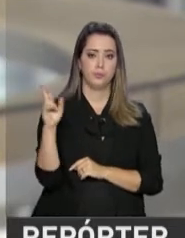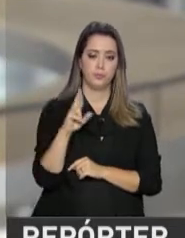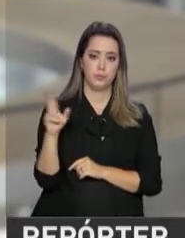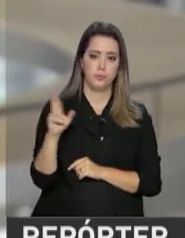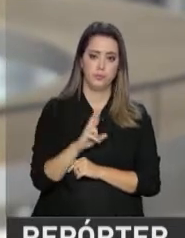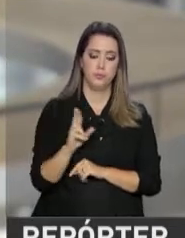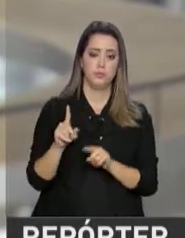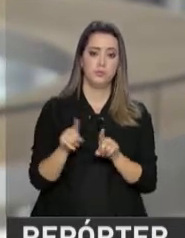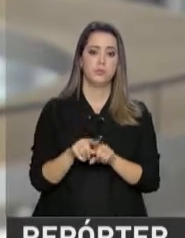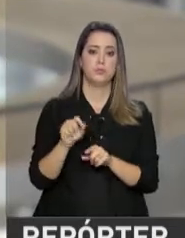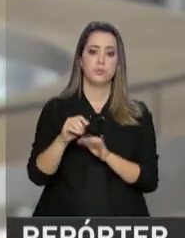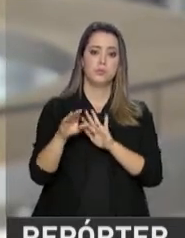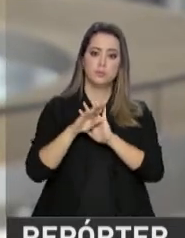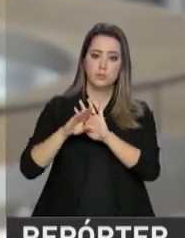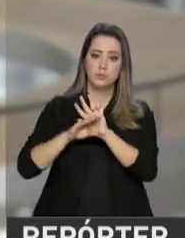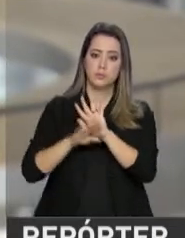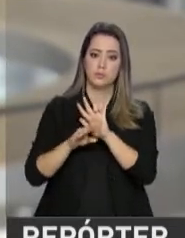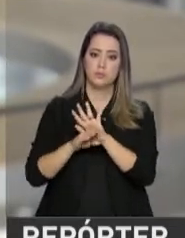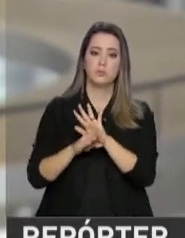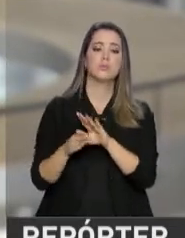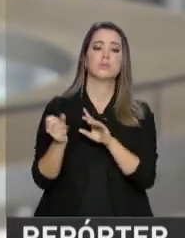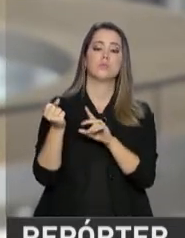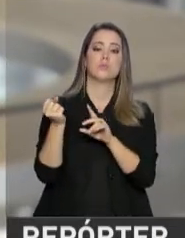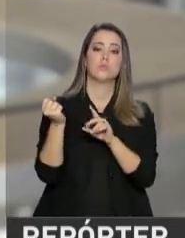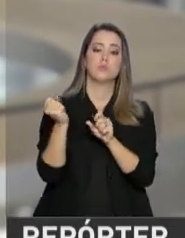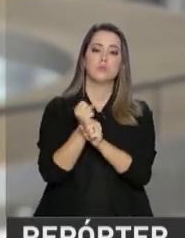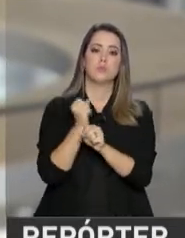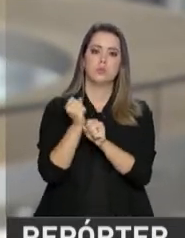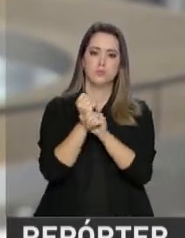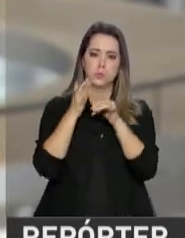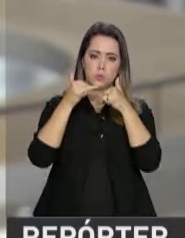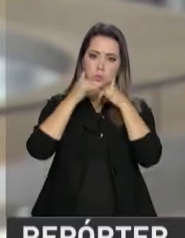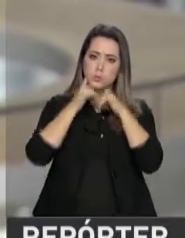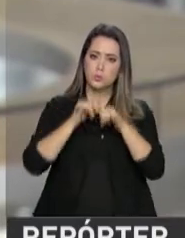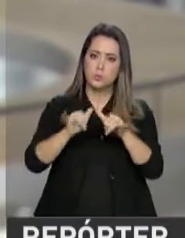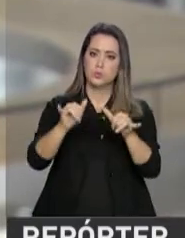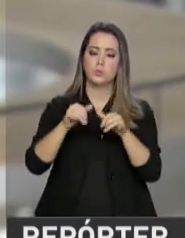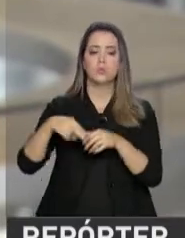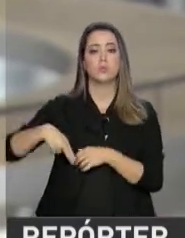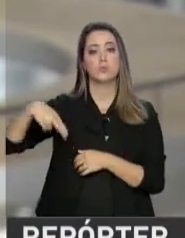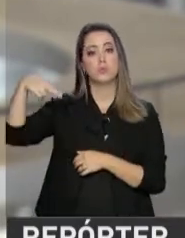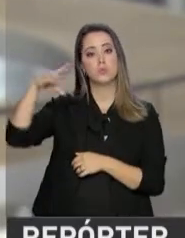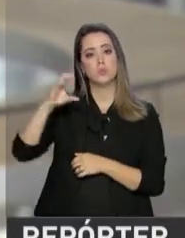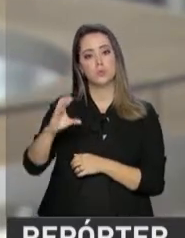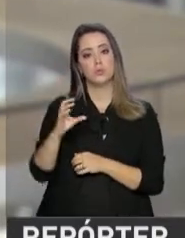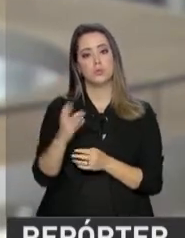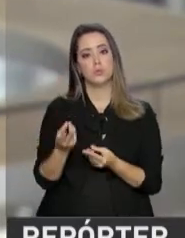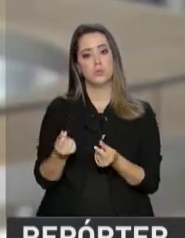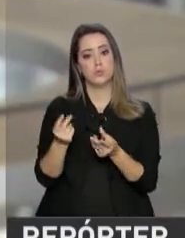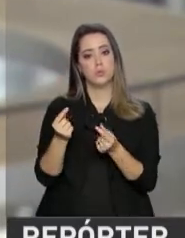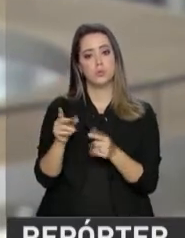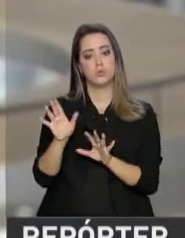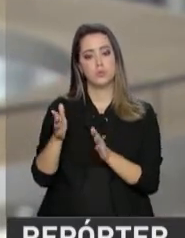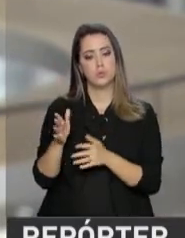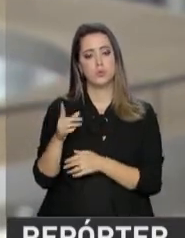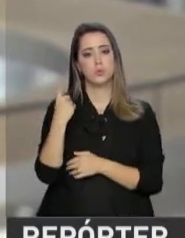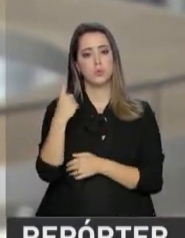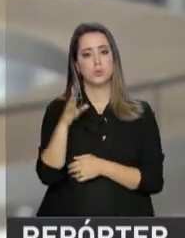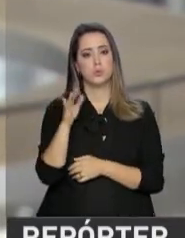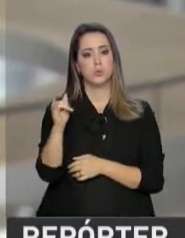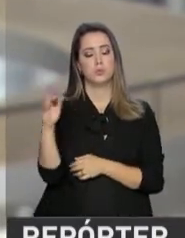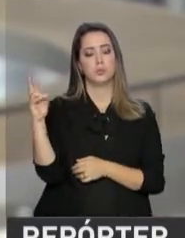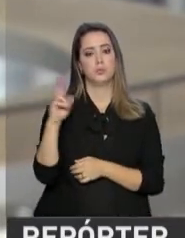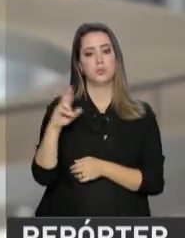de reais em projetos de infraestrutura no setor energético no nordeste o jingle federal será de cerca de 1 bilhão